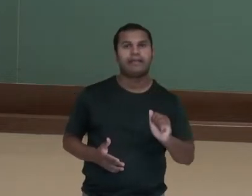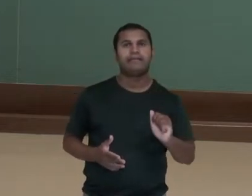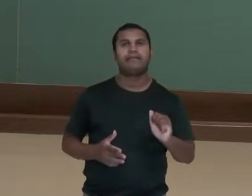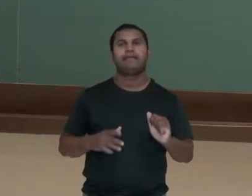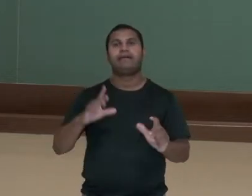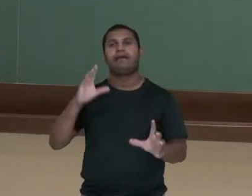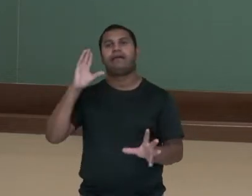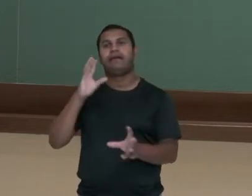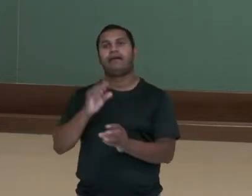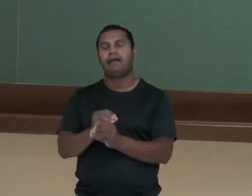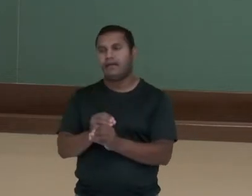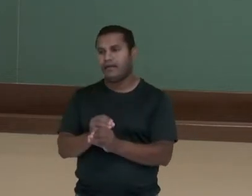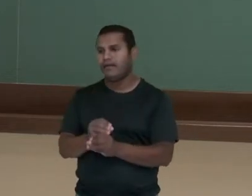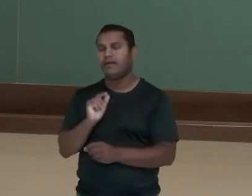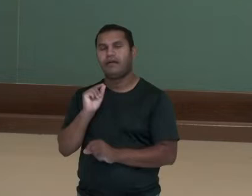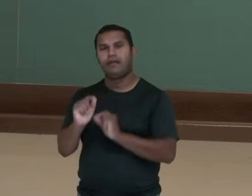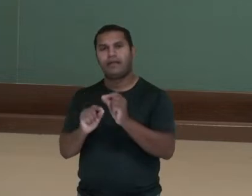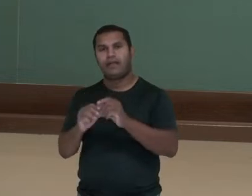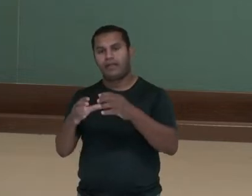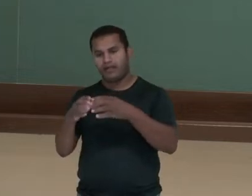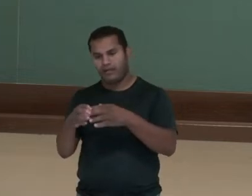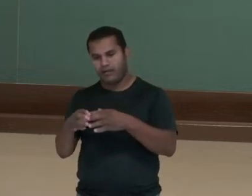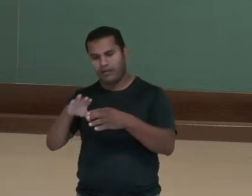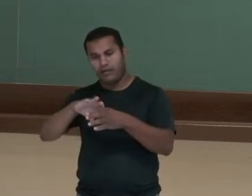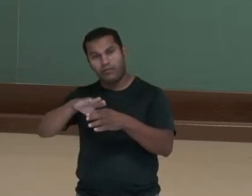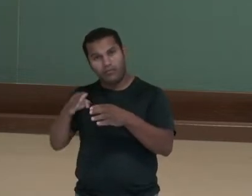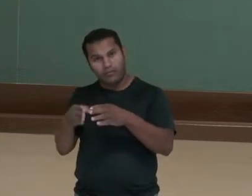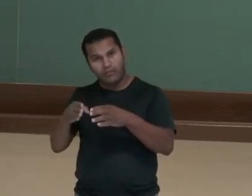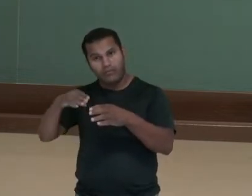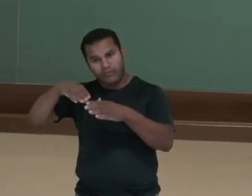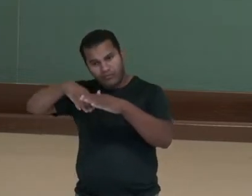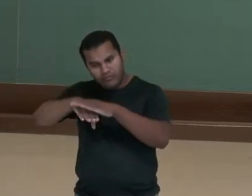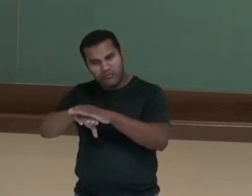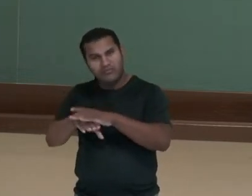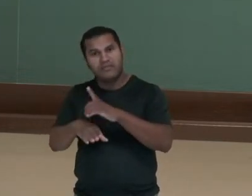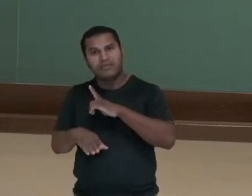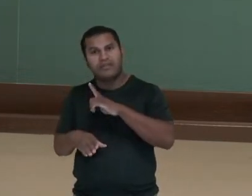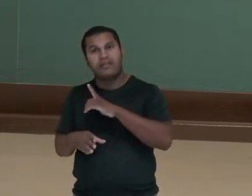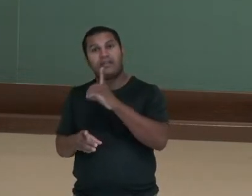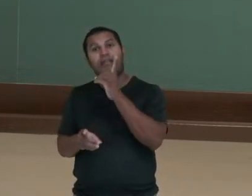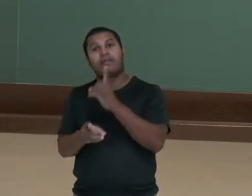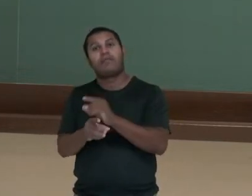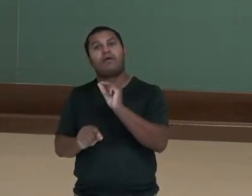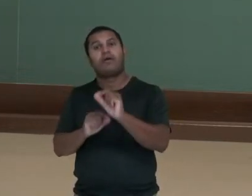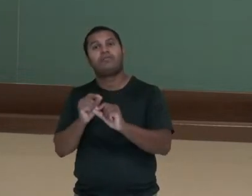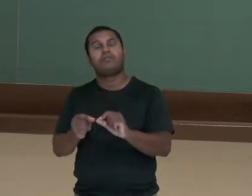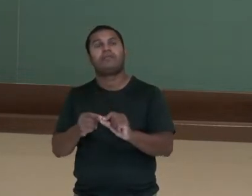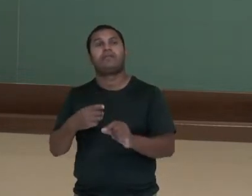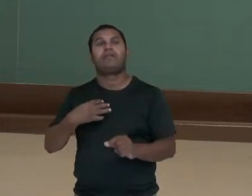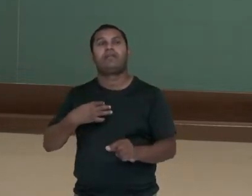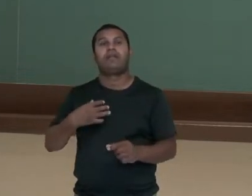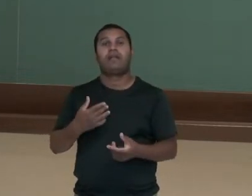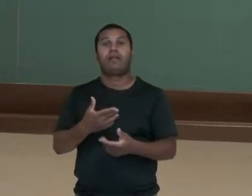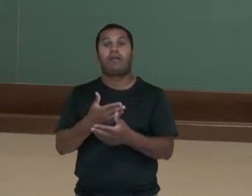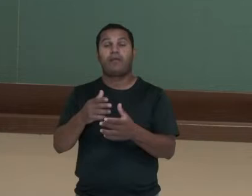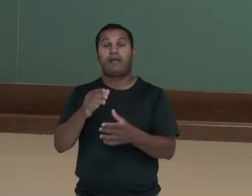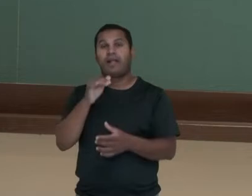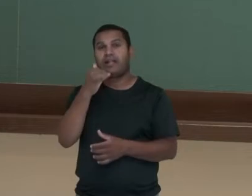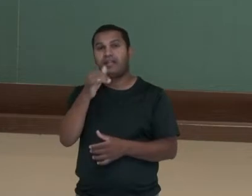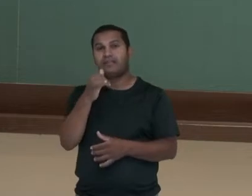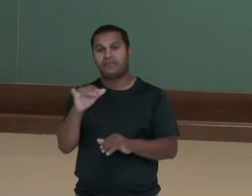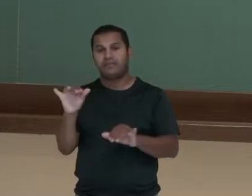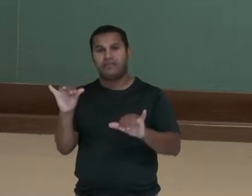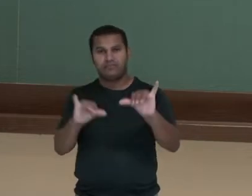dentro. Uma bolsinha que guarda o material genético lá dentro da célula. Então, os seres procariontes, eles surgiram